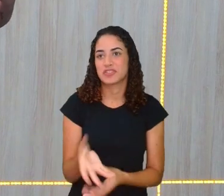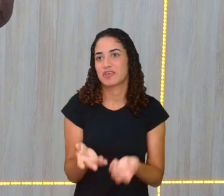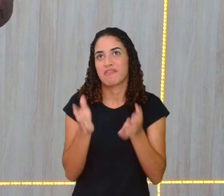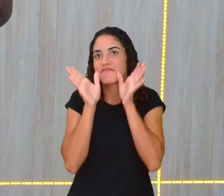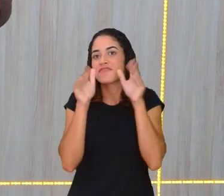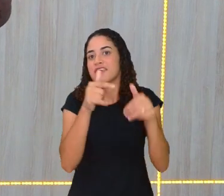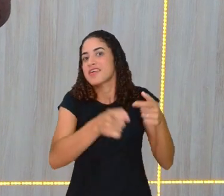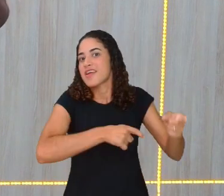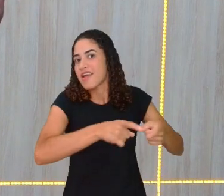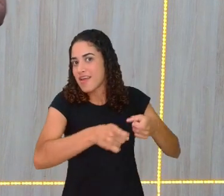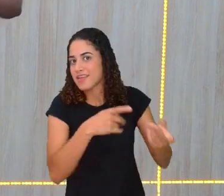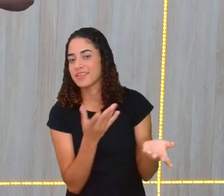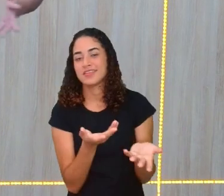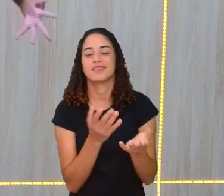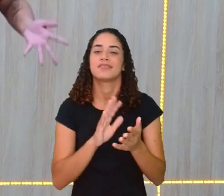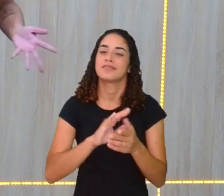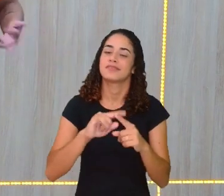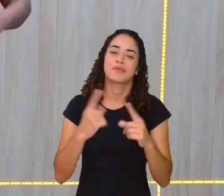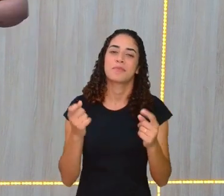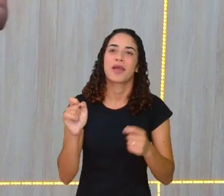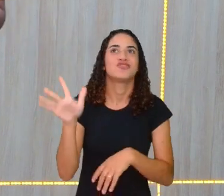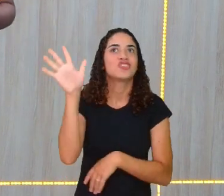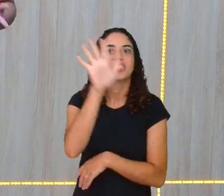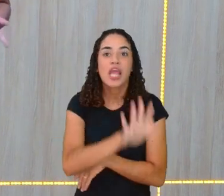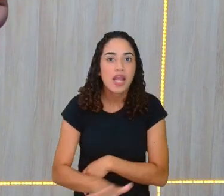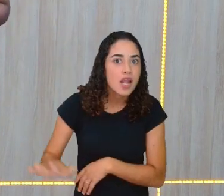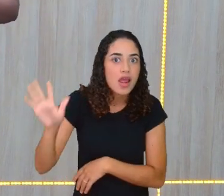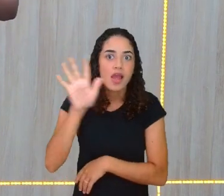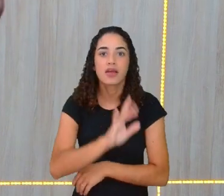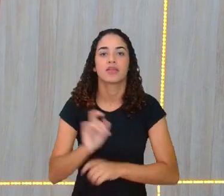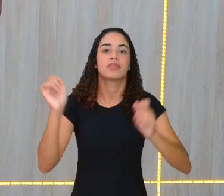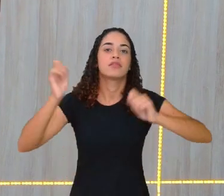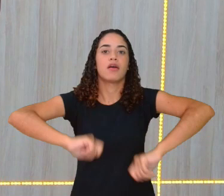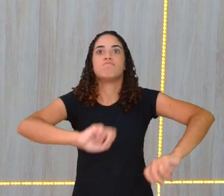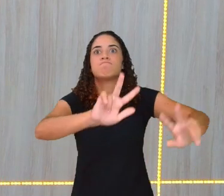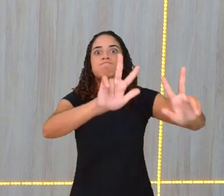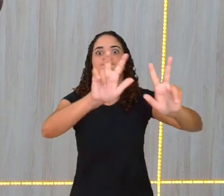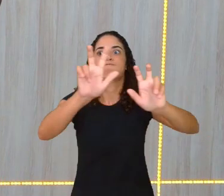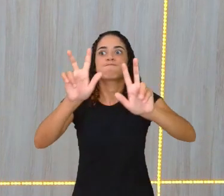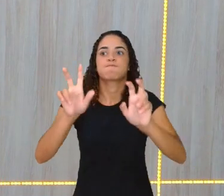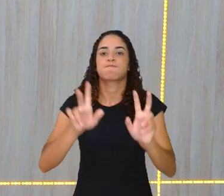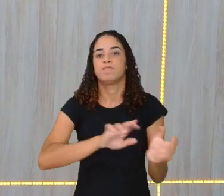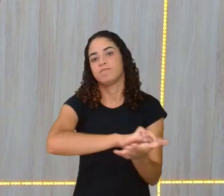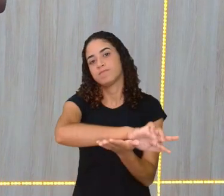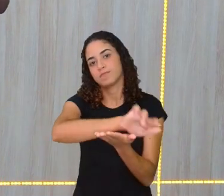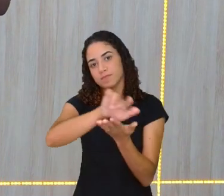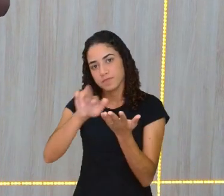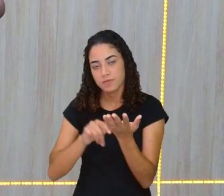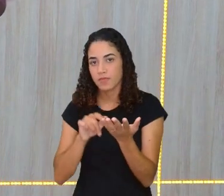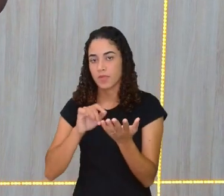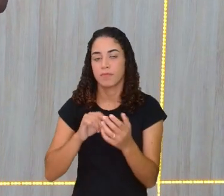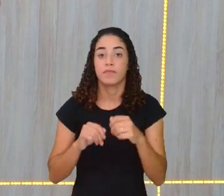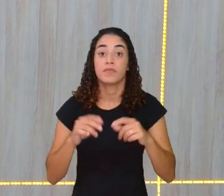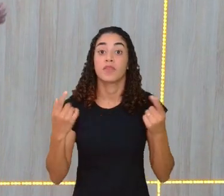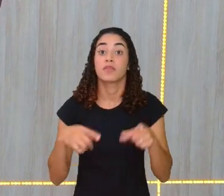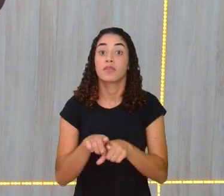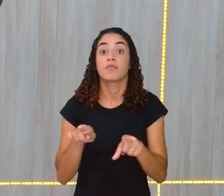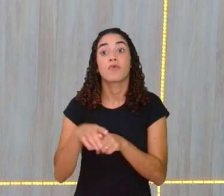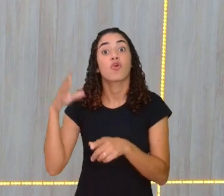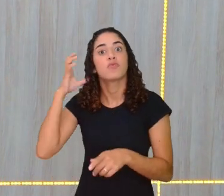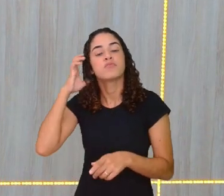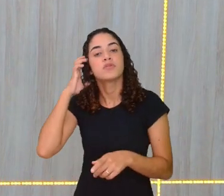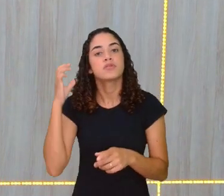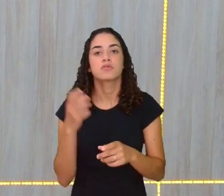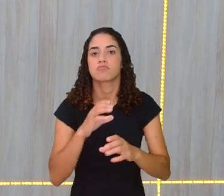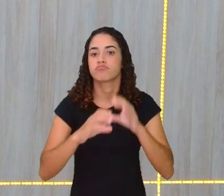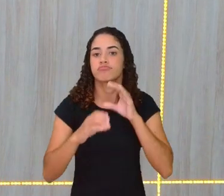a guerra, necessariamente, mas de forma difusa e espalhada e globalizada, e se tornou uma fonte de comunicação muito